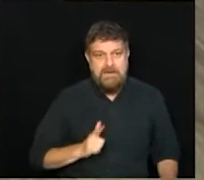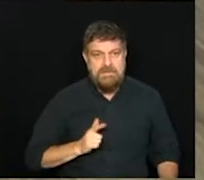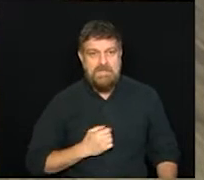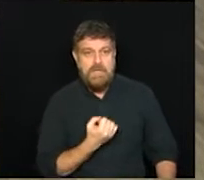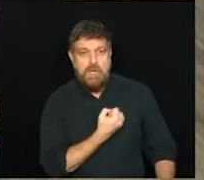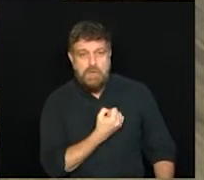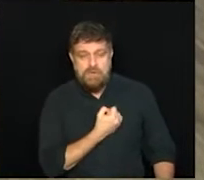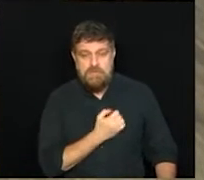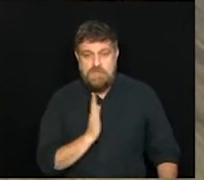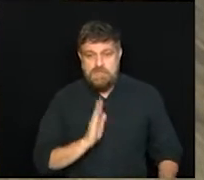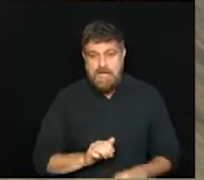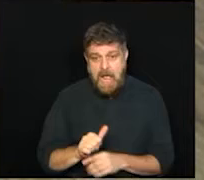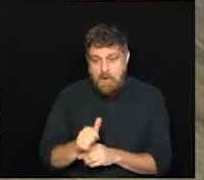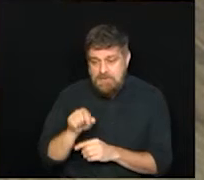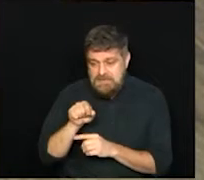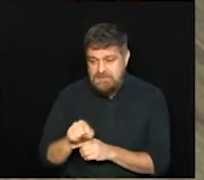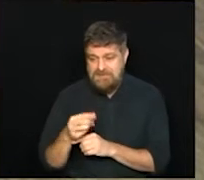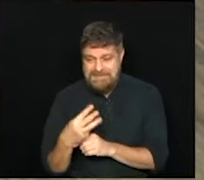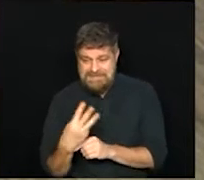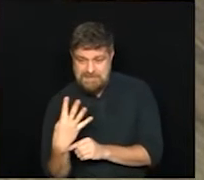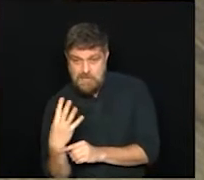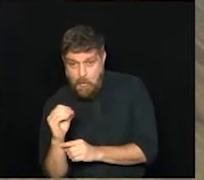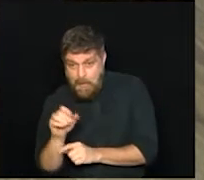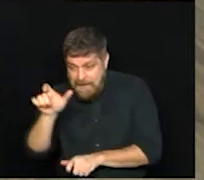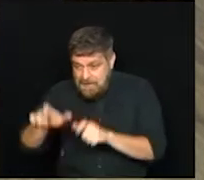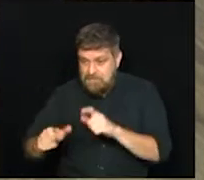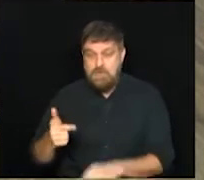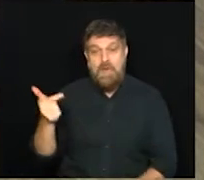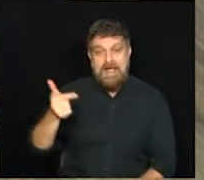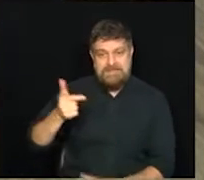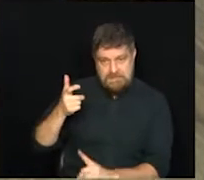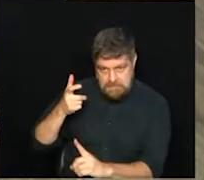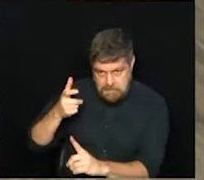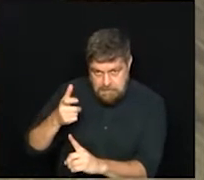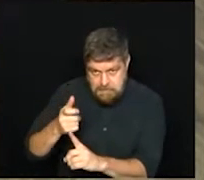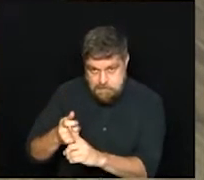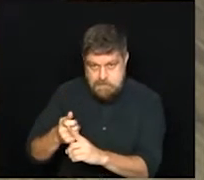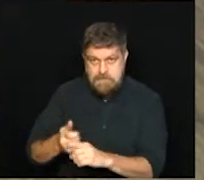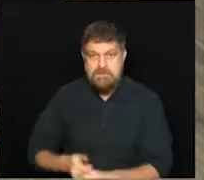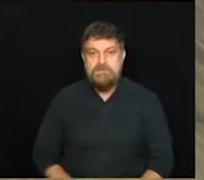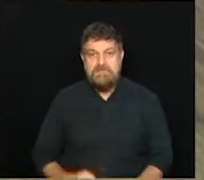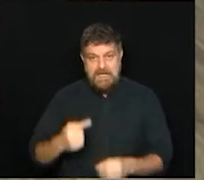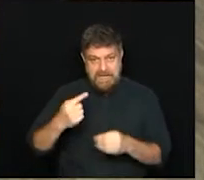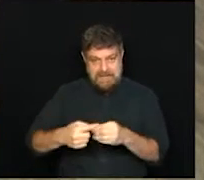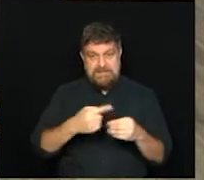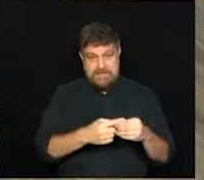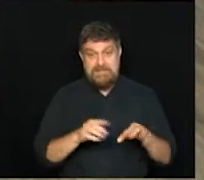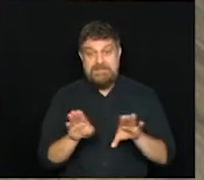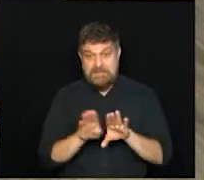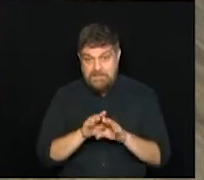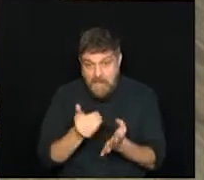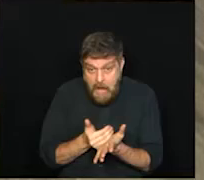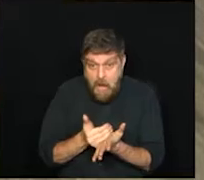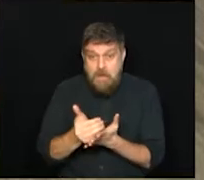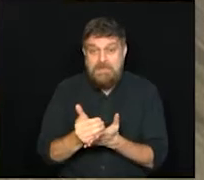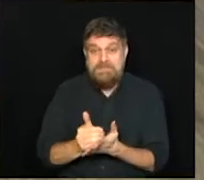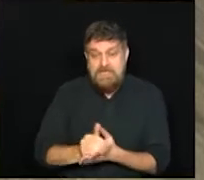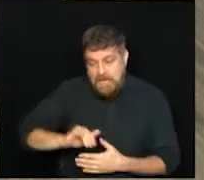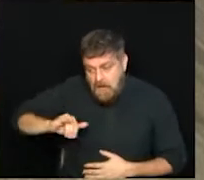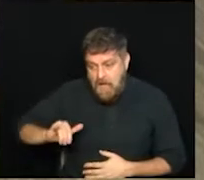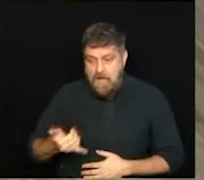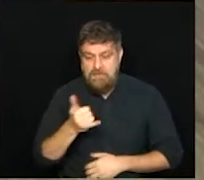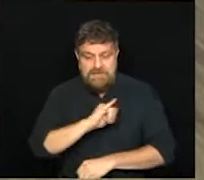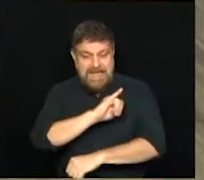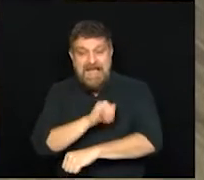47.549, com 11.340 pessoas com a segunda dose. Essas cidades também começaram a utilizar as vacinas